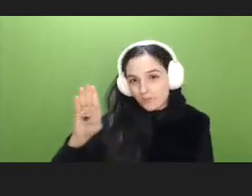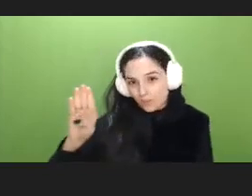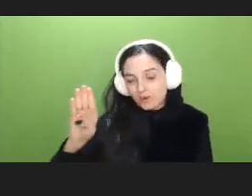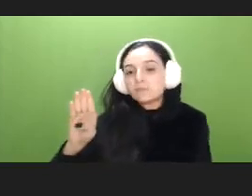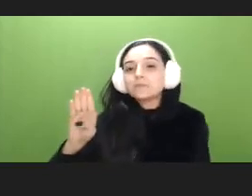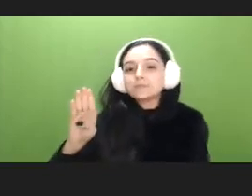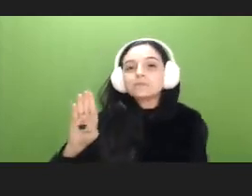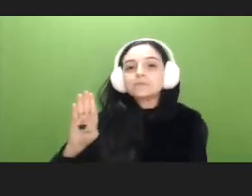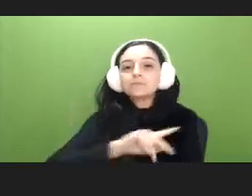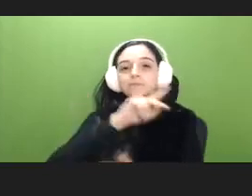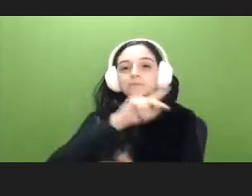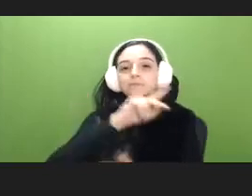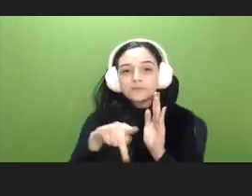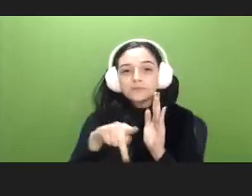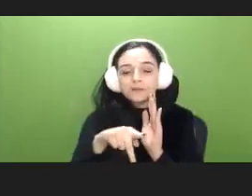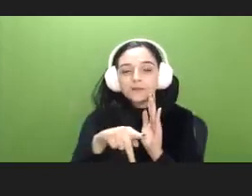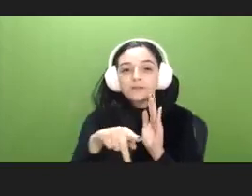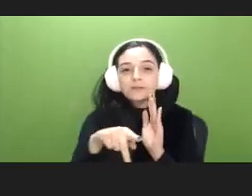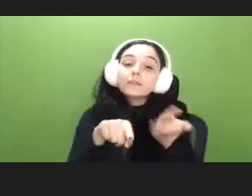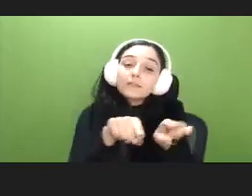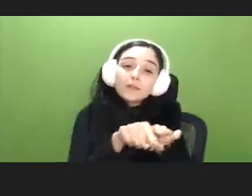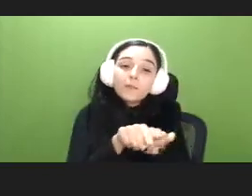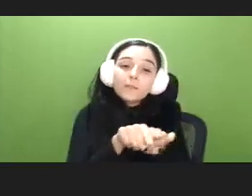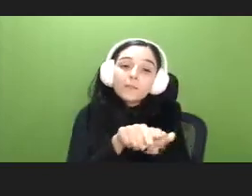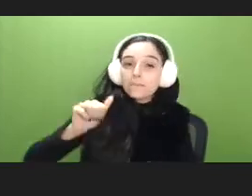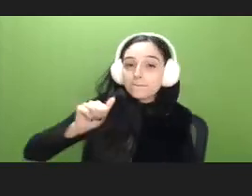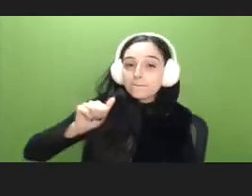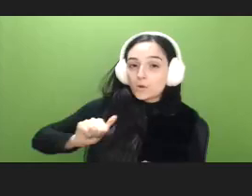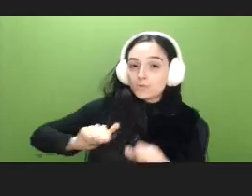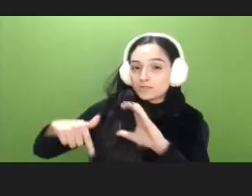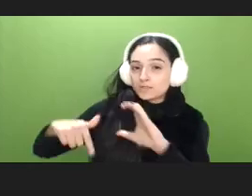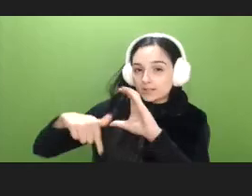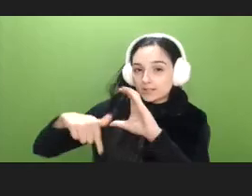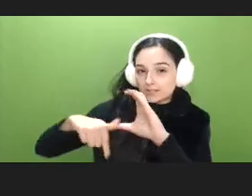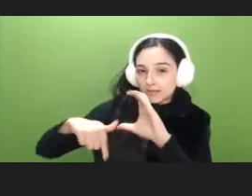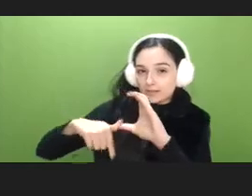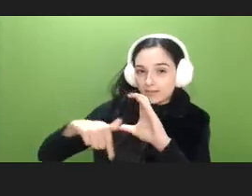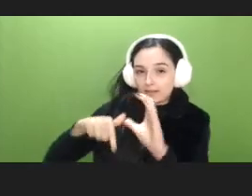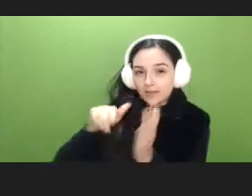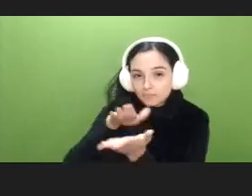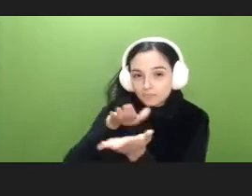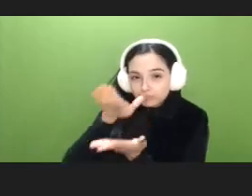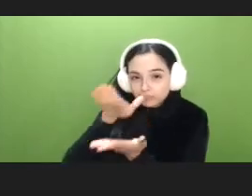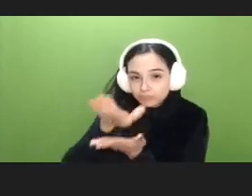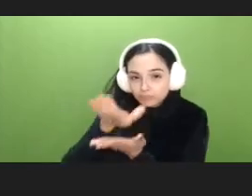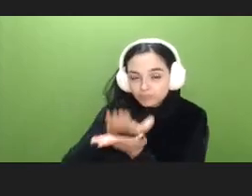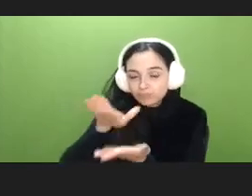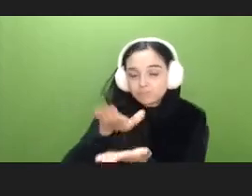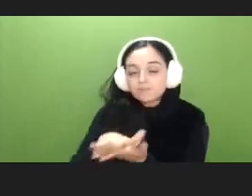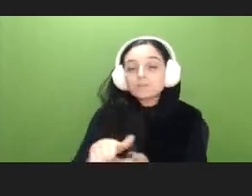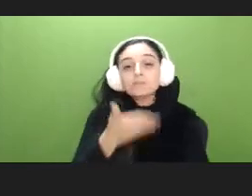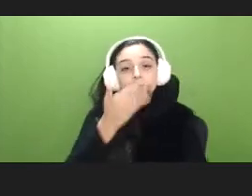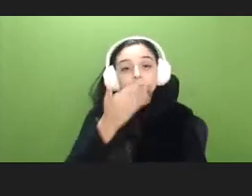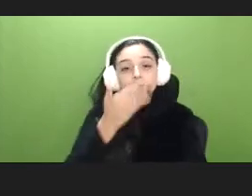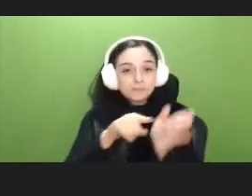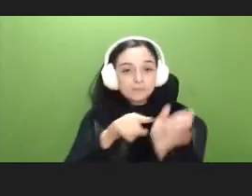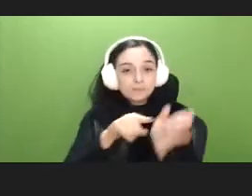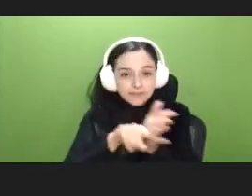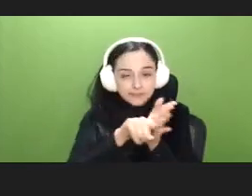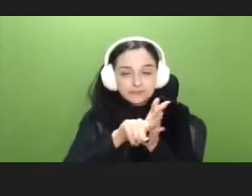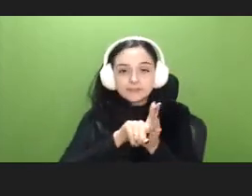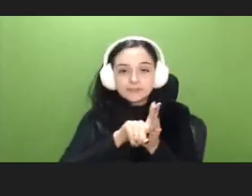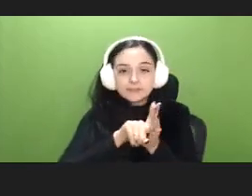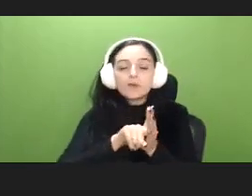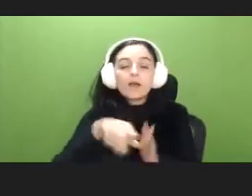FAPERJ e bolsista em produtividade pelo CNPq. Ele também é pesquisador com experiência na área de inovação